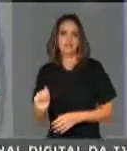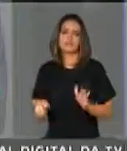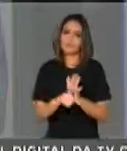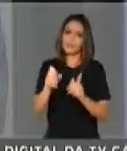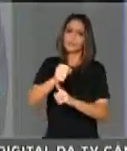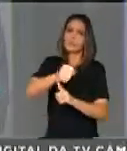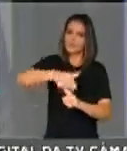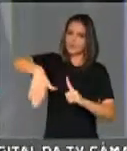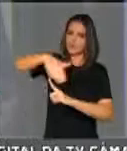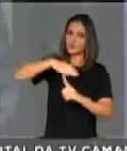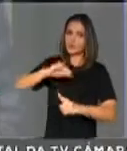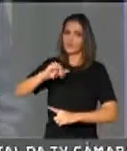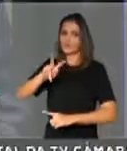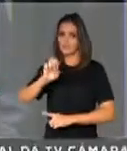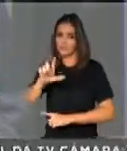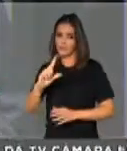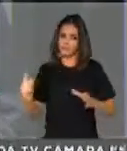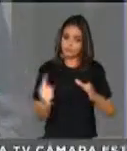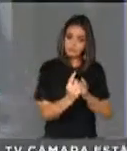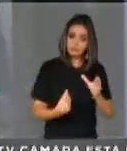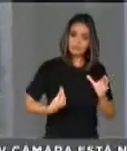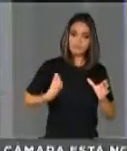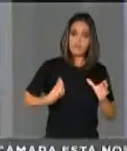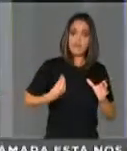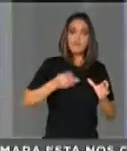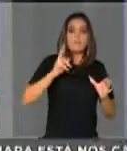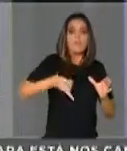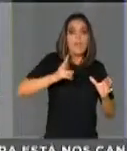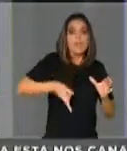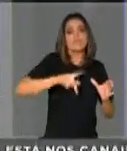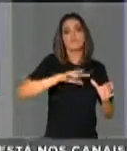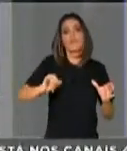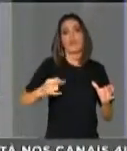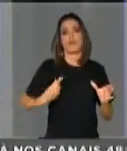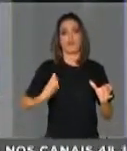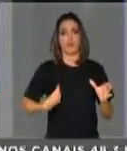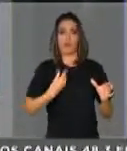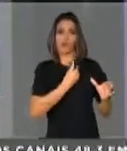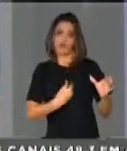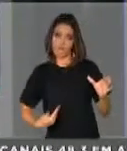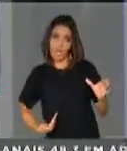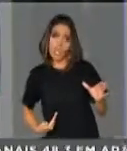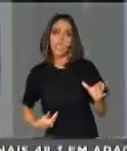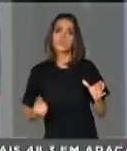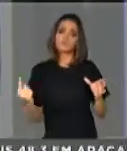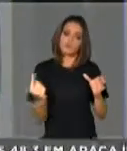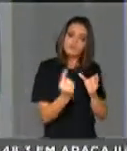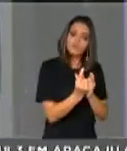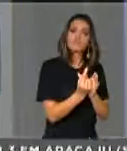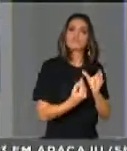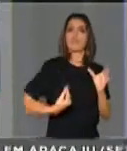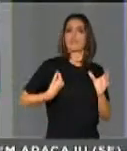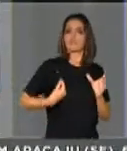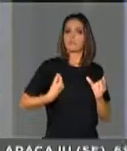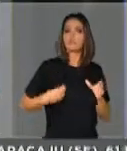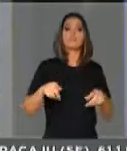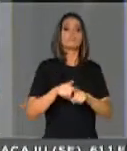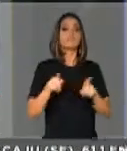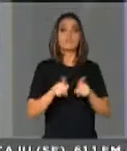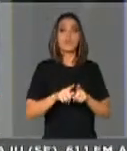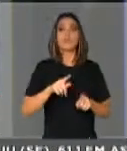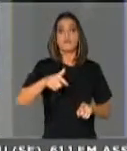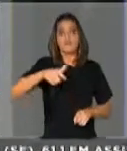da sociedade civil para um terço, mantendo ainda, evidentemente, a condição do governo em fazer sua condição, mas